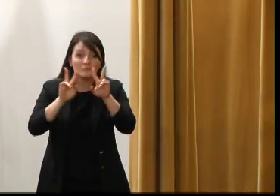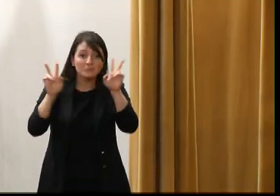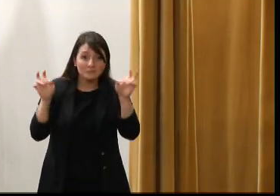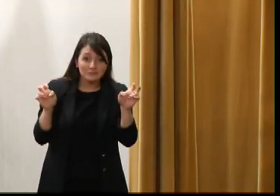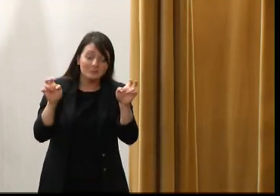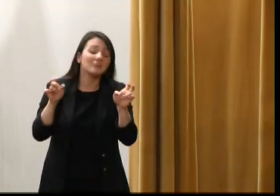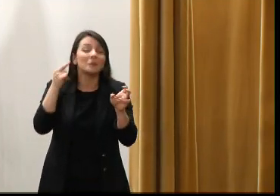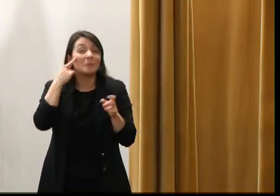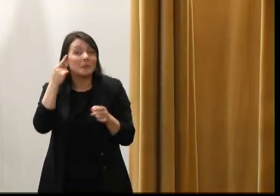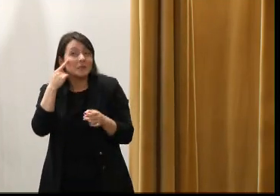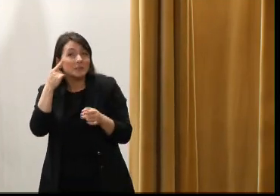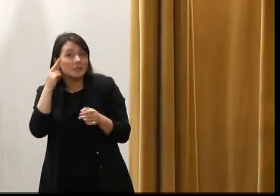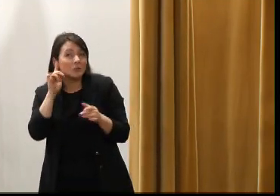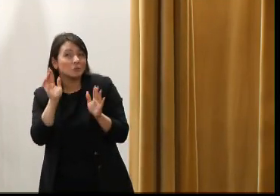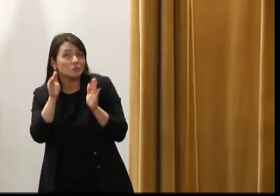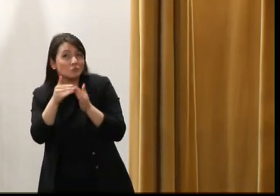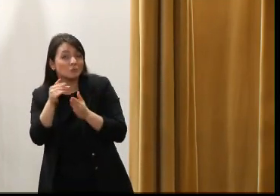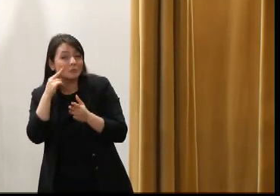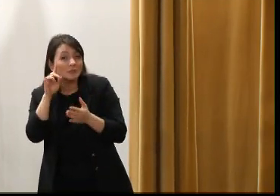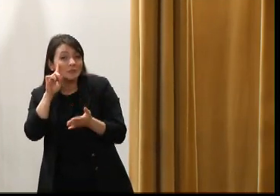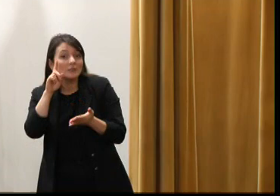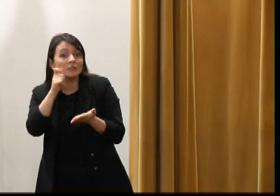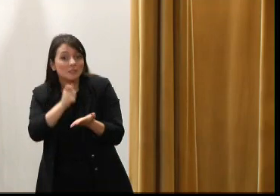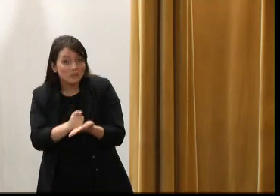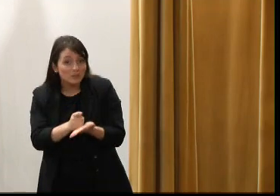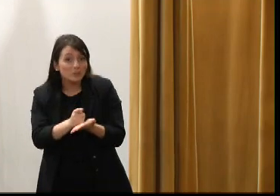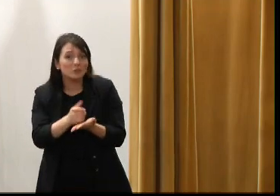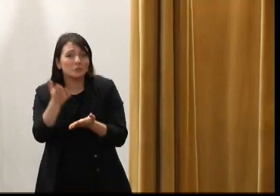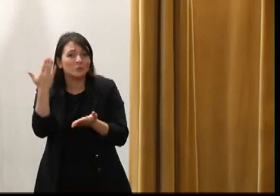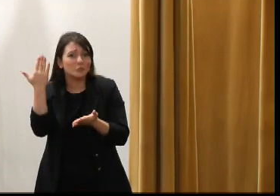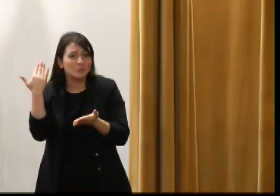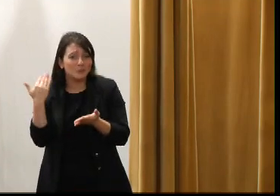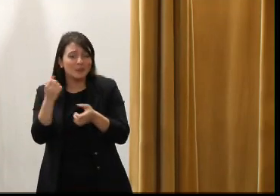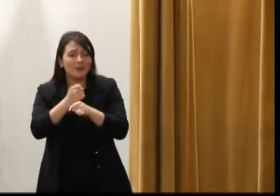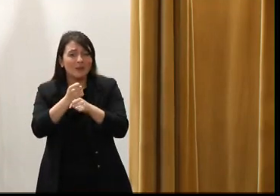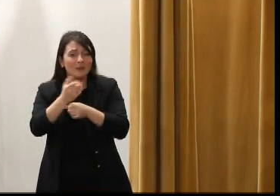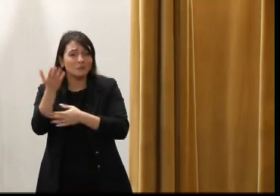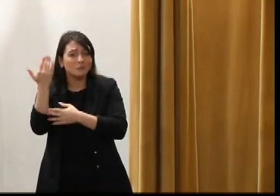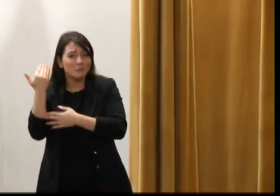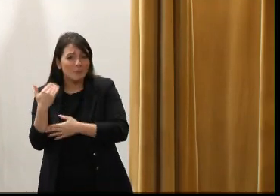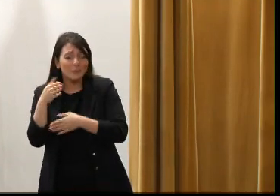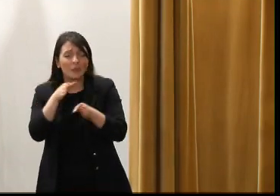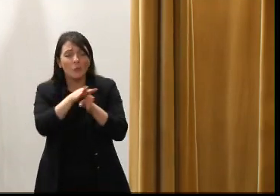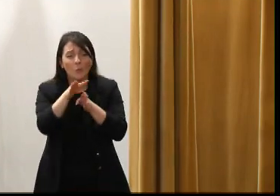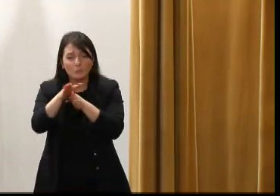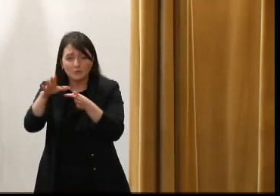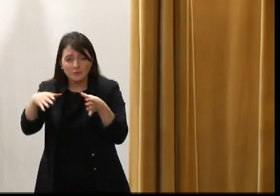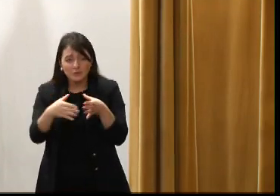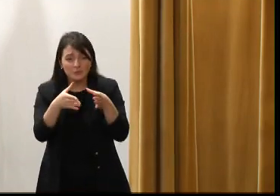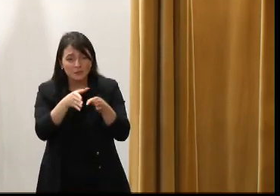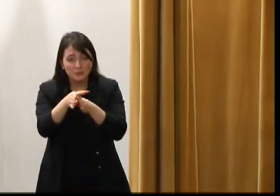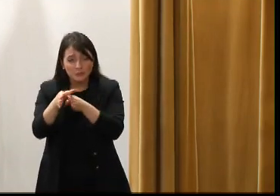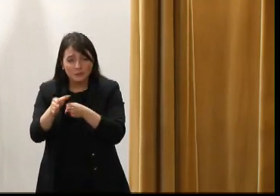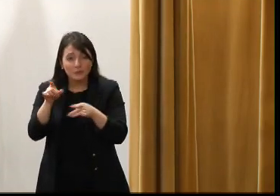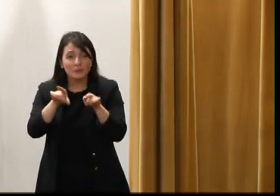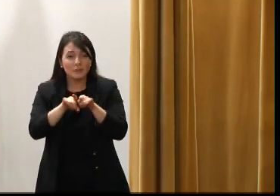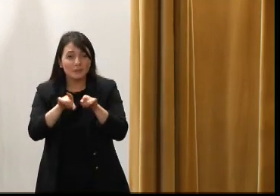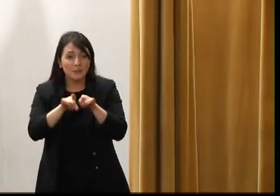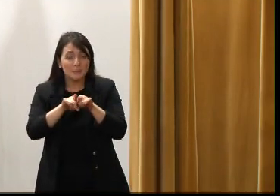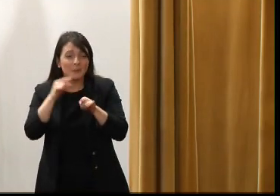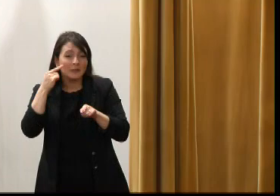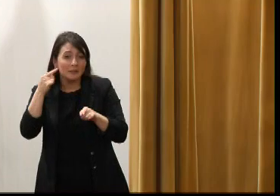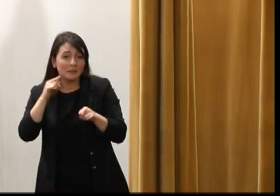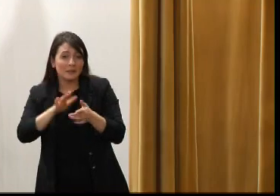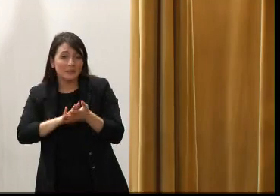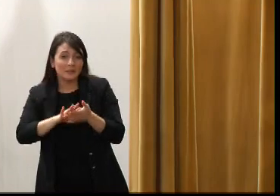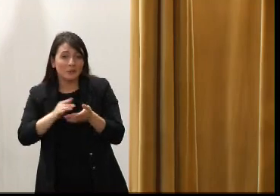conferência foi pensado e decidido ainda no biênio anterior pelos então conselheiros, atribuindo-se ao Comitê Executivo